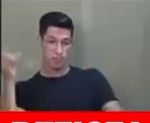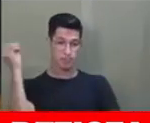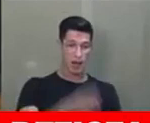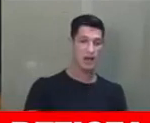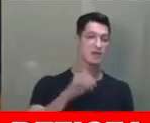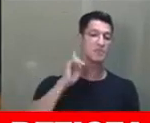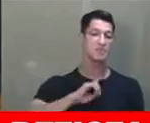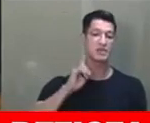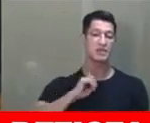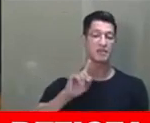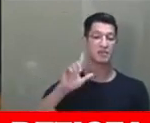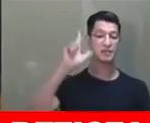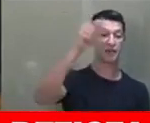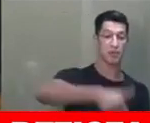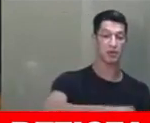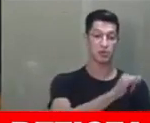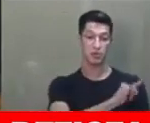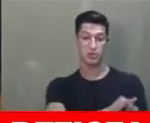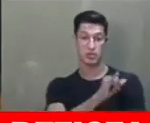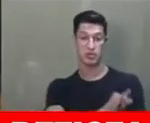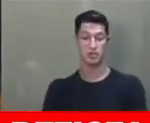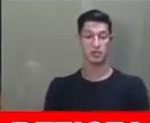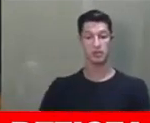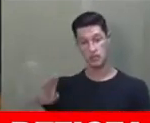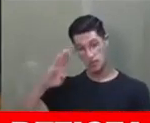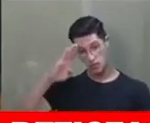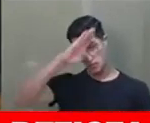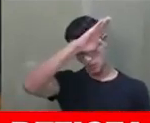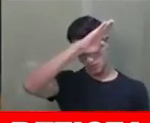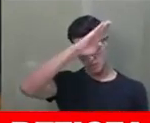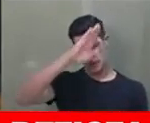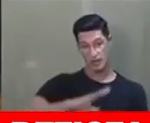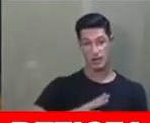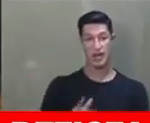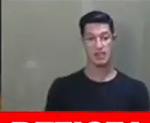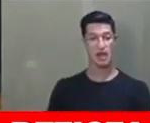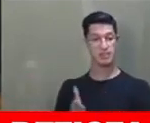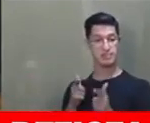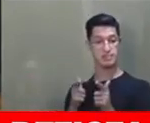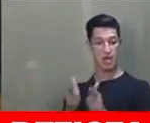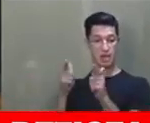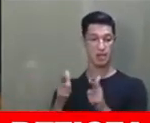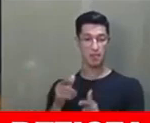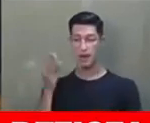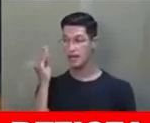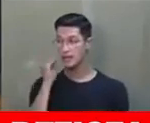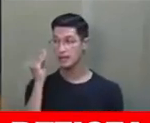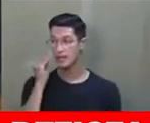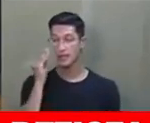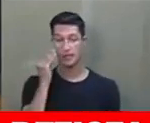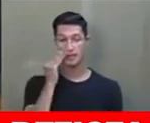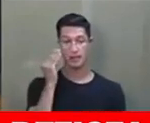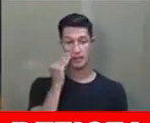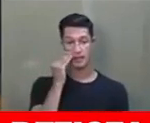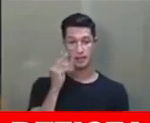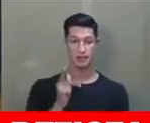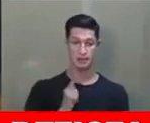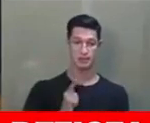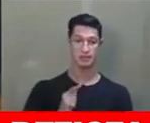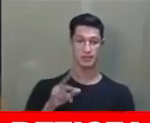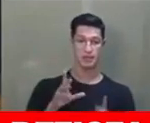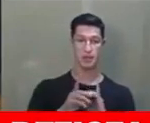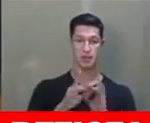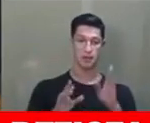Gerais, depois no Rio de Janeiro e agora essa. O bolsonarismo está de armas nas mãos para tentar barrar a democracia